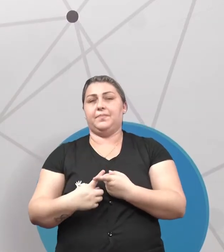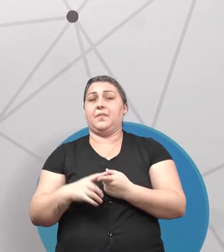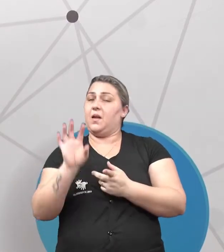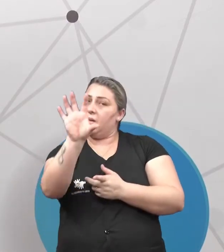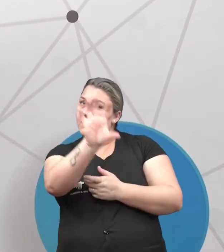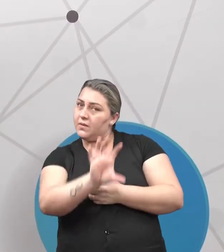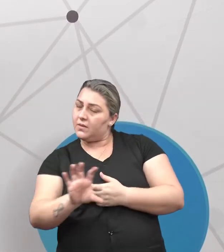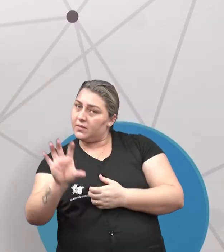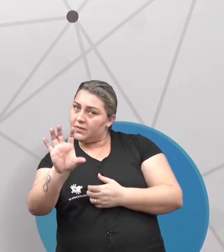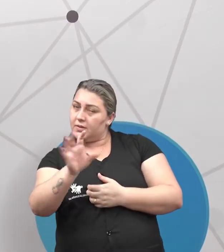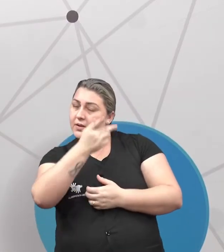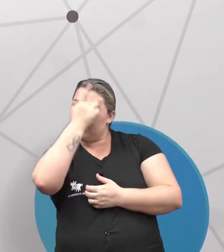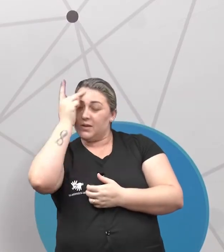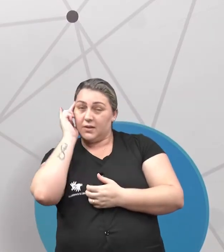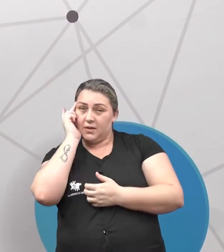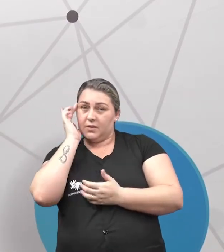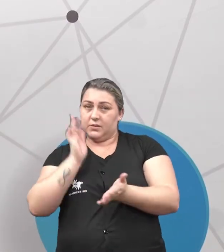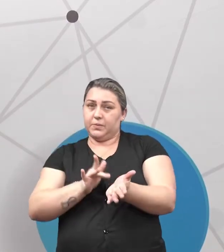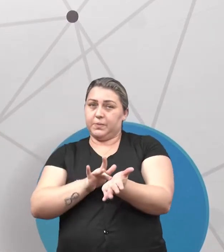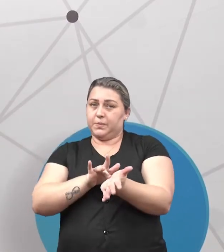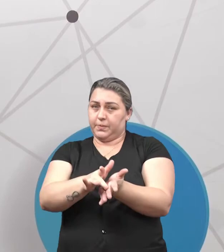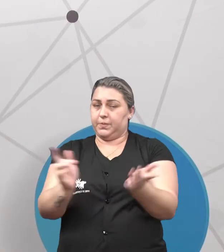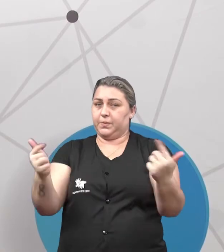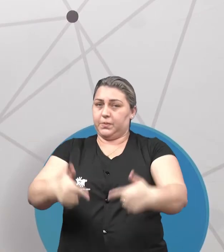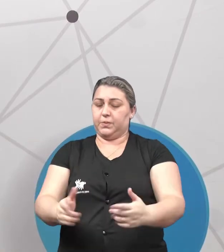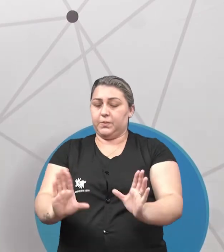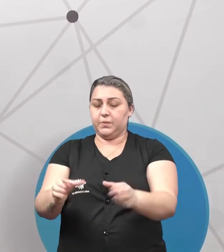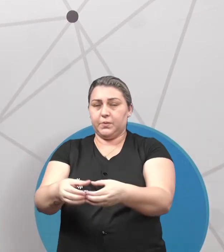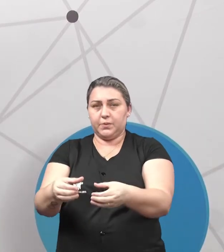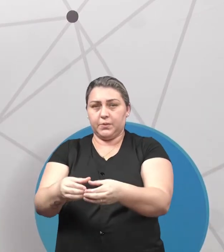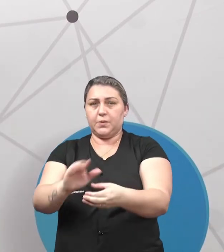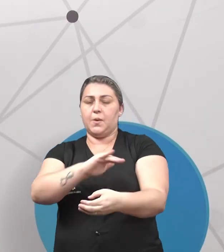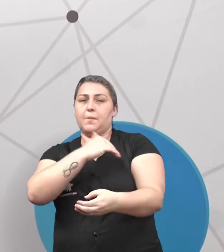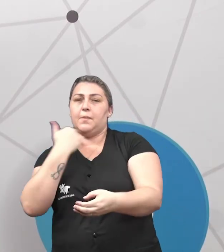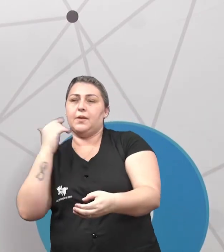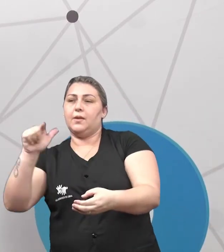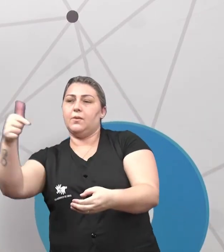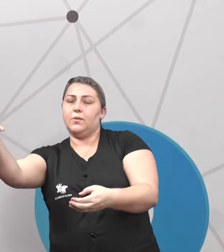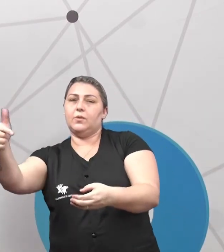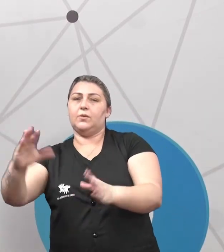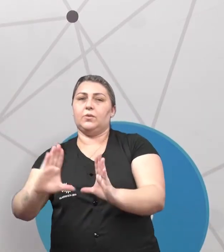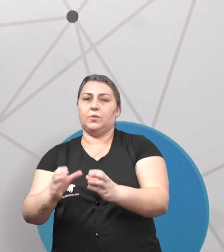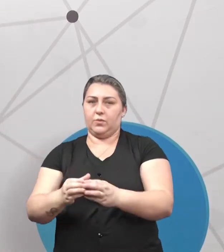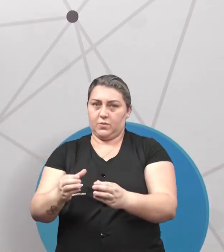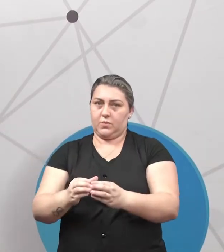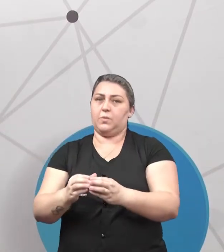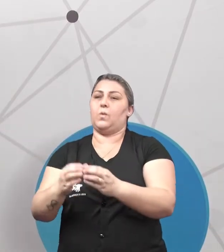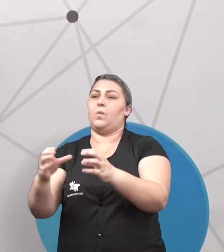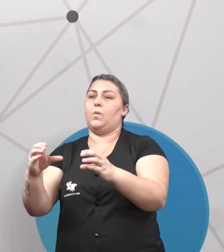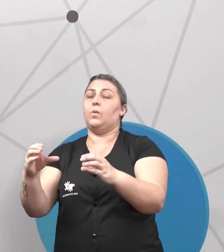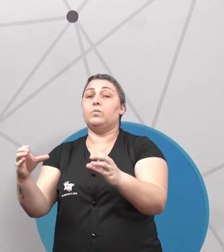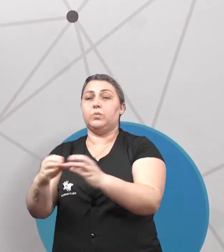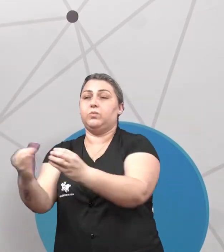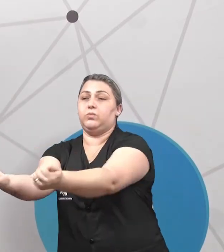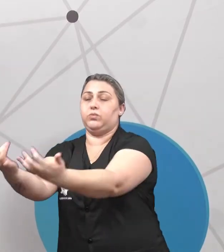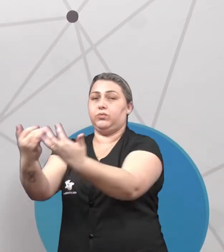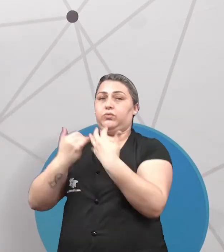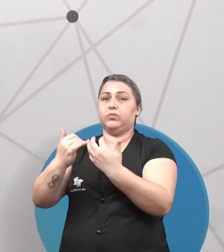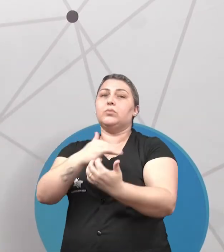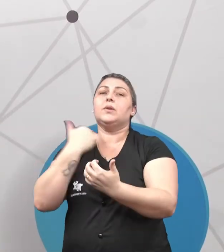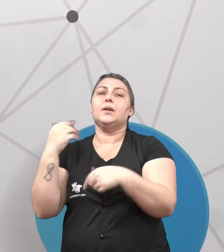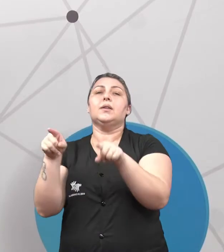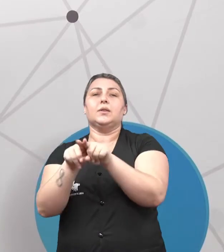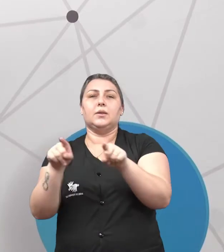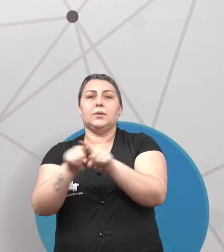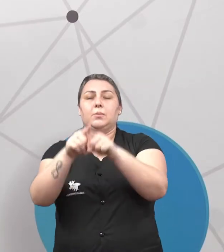que as pessoas rivalizavam. Então, assim, se um grupo, ele matava alguém de outro grupo, esse grupo vinha e matava alguém, então, era